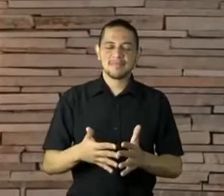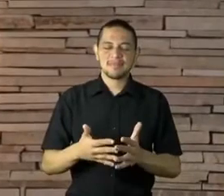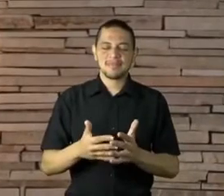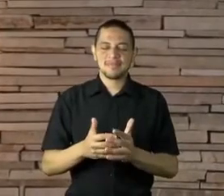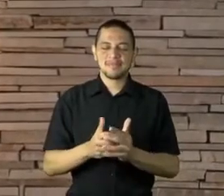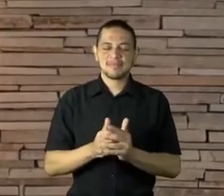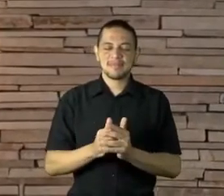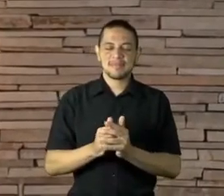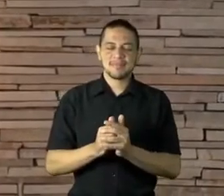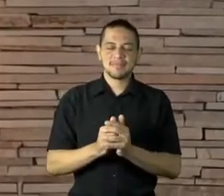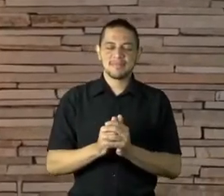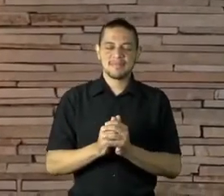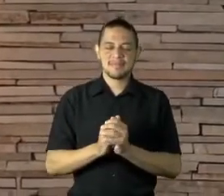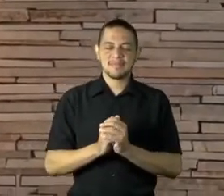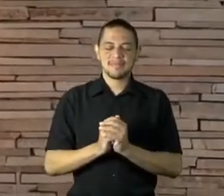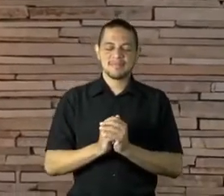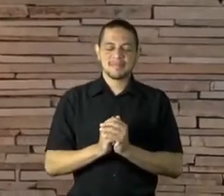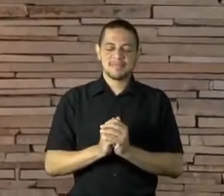E aí